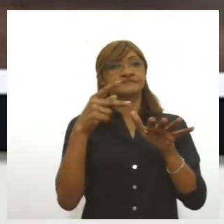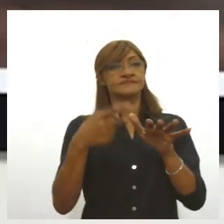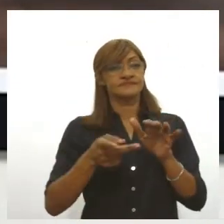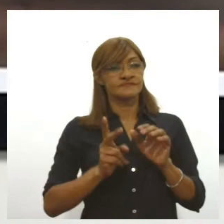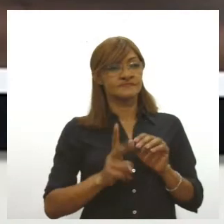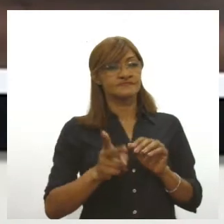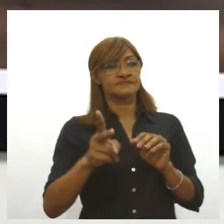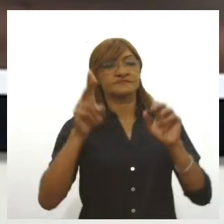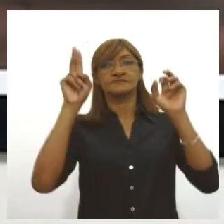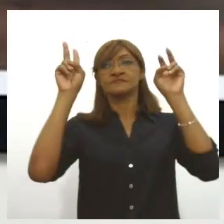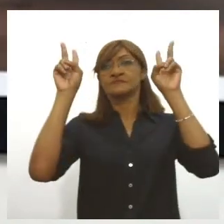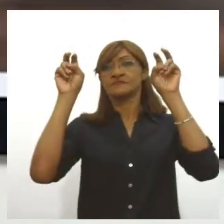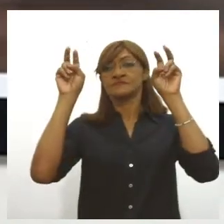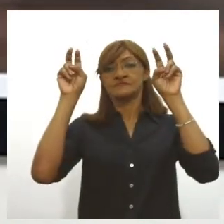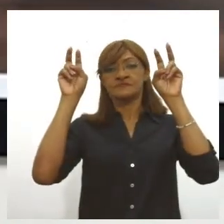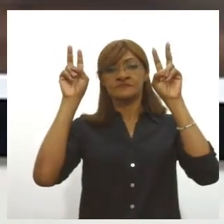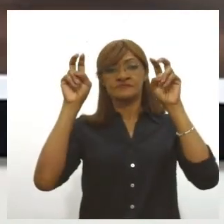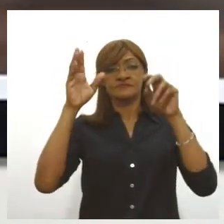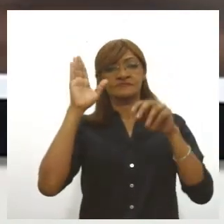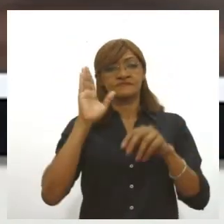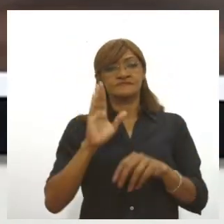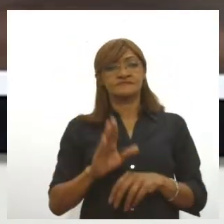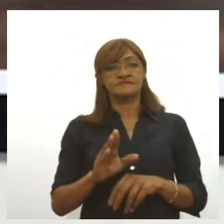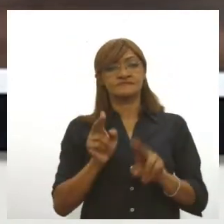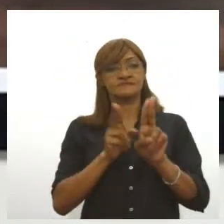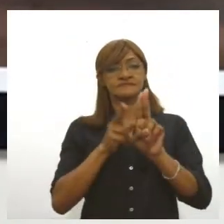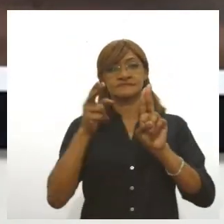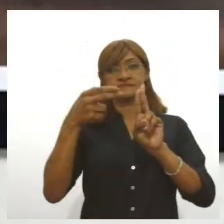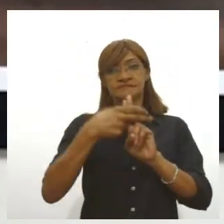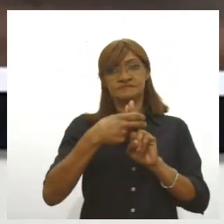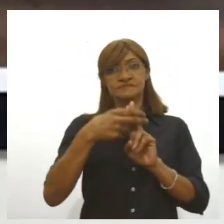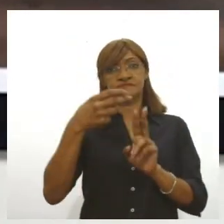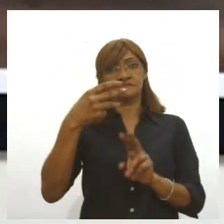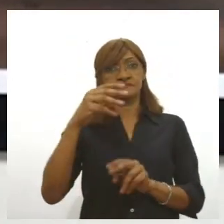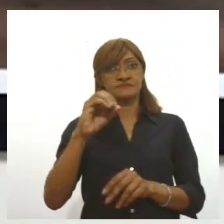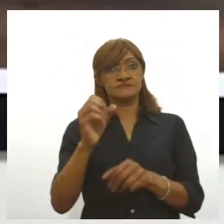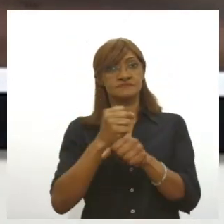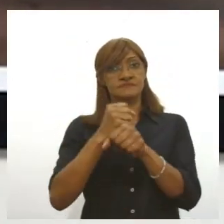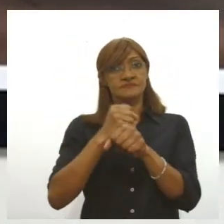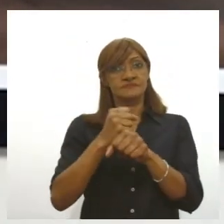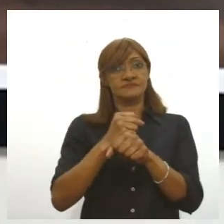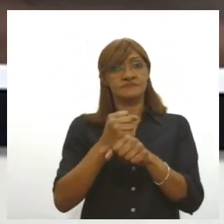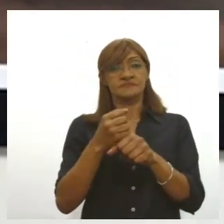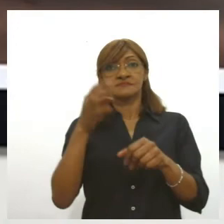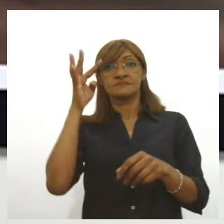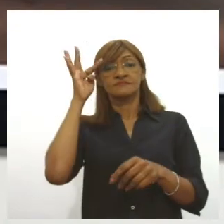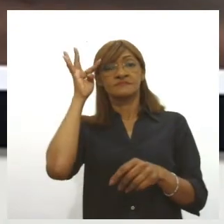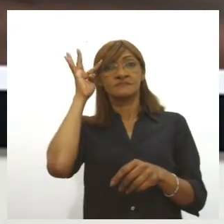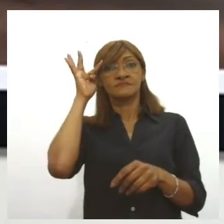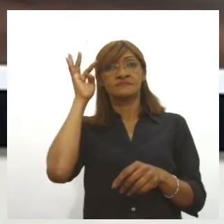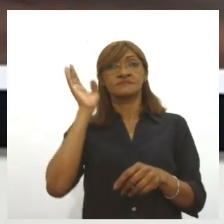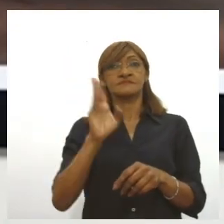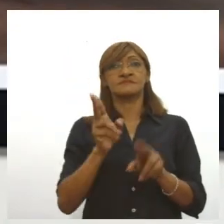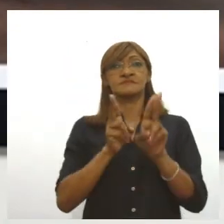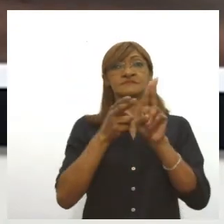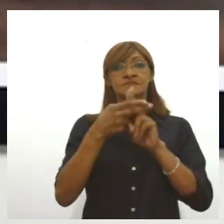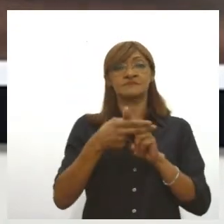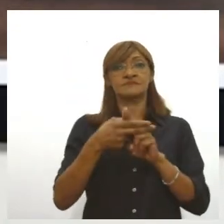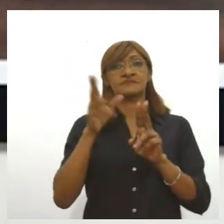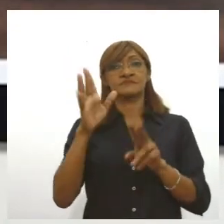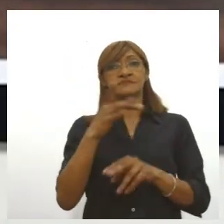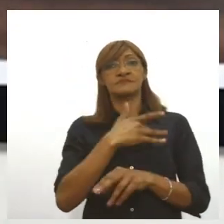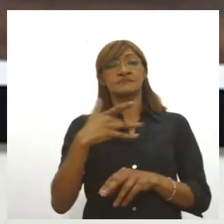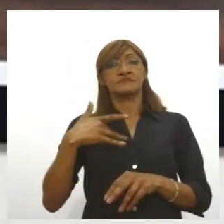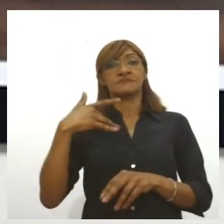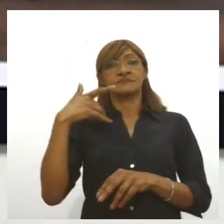tratando do tema do SUS, dos 30 anos aí do SUS, e nesta quarta-feira a gente fala da temática do SUS no campo da saúde do